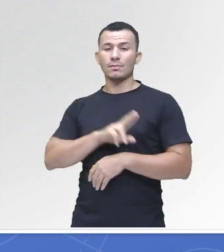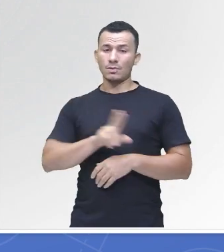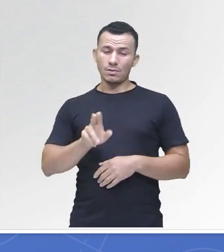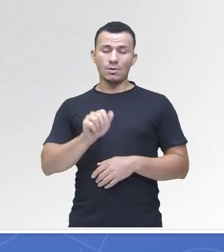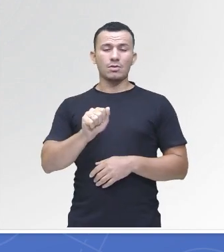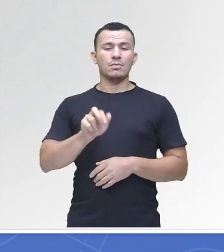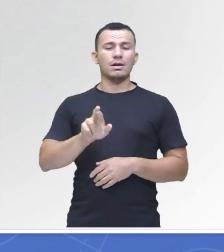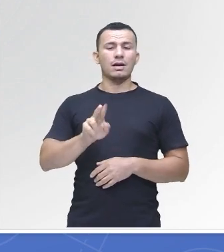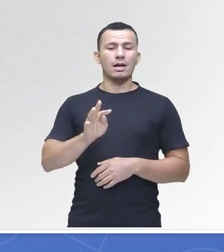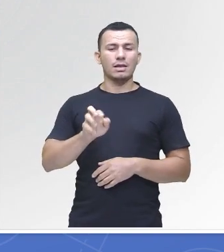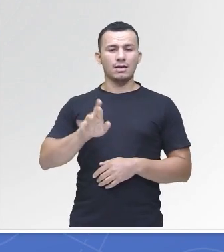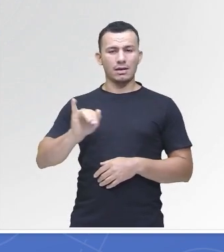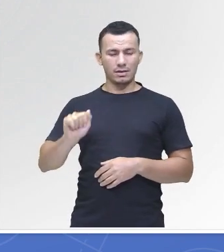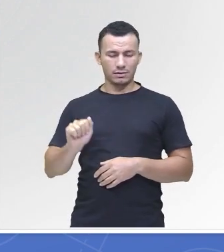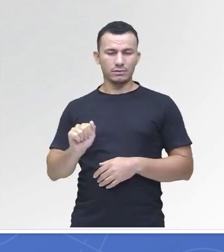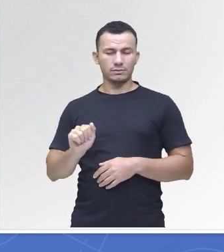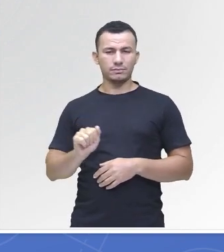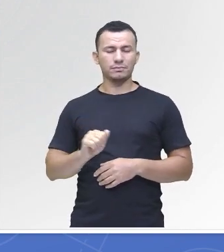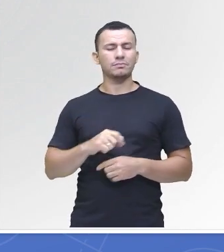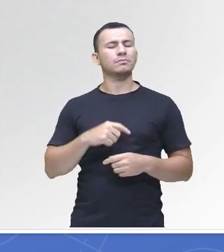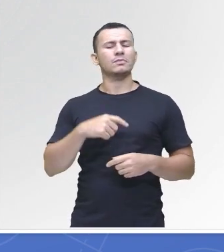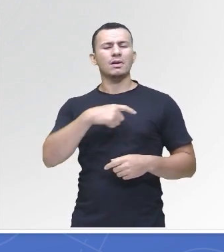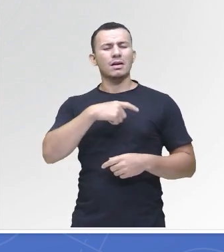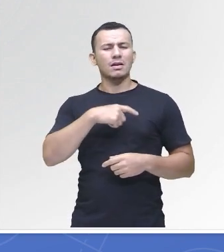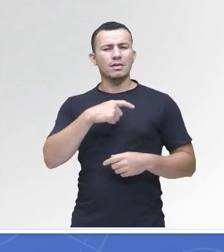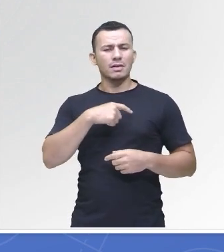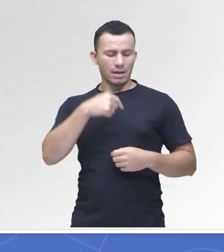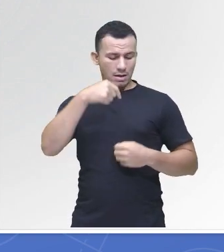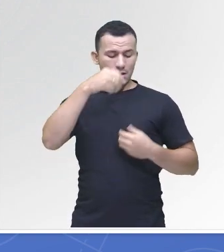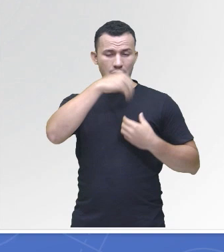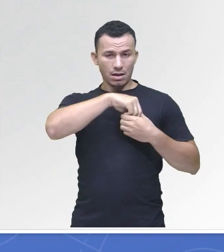anatomia. Ela apresenta aqui, ó, um tecido